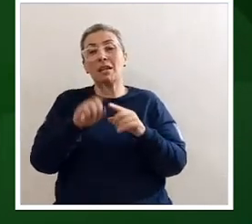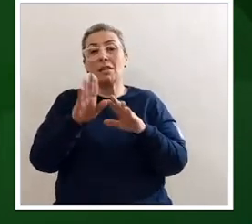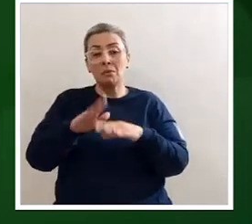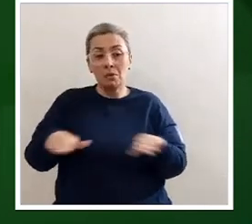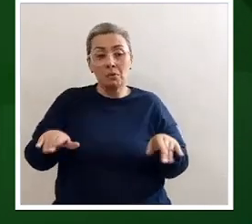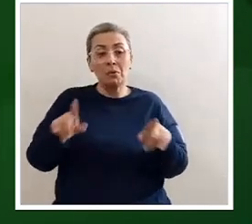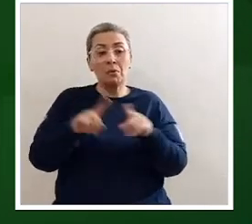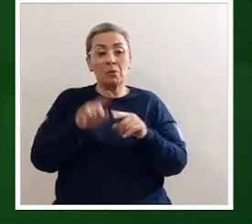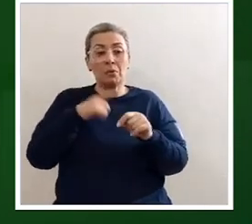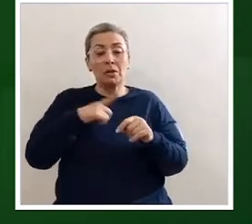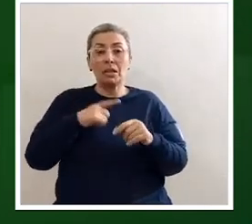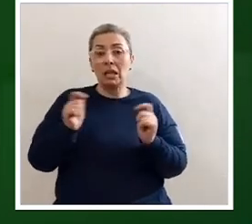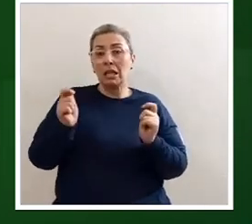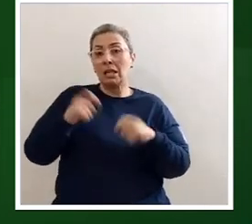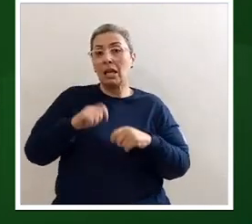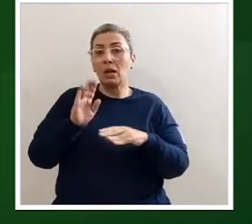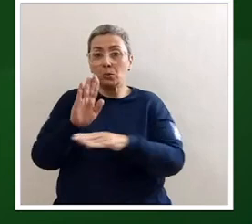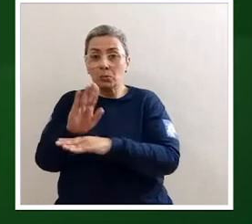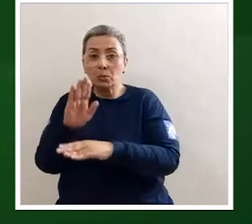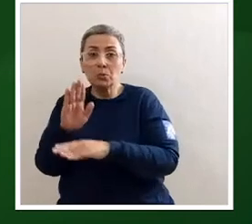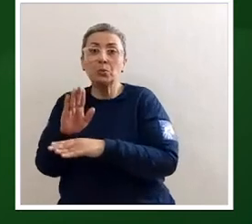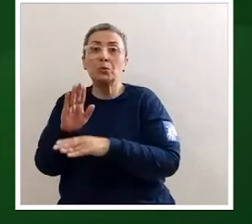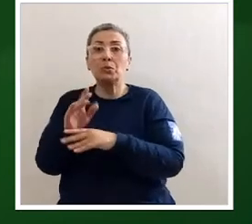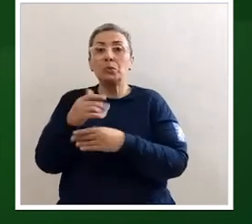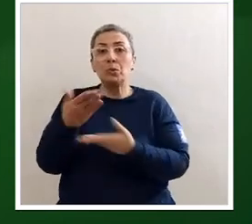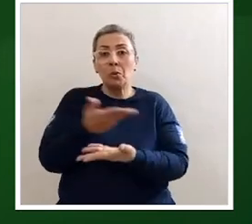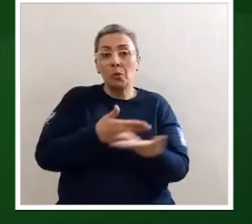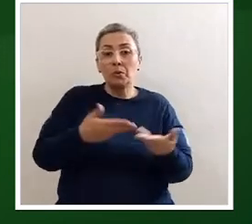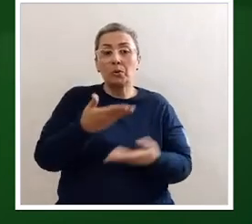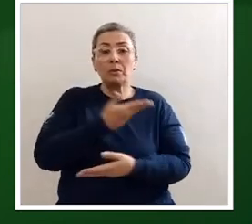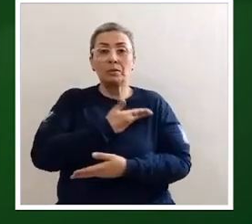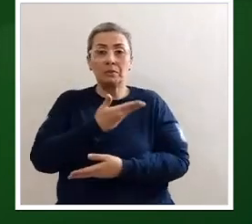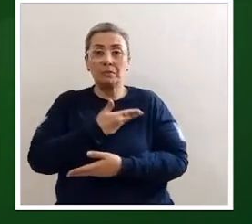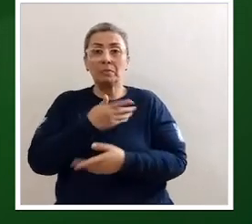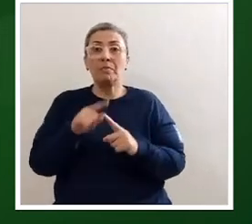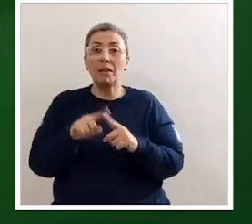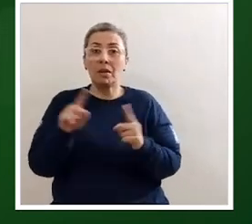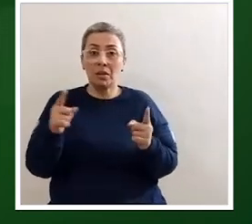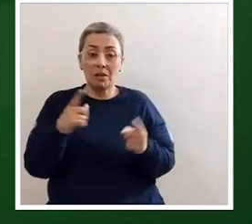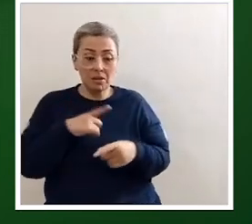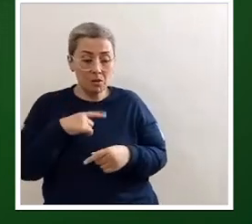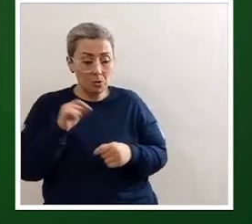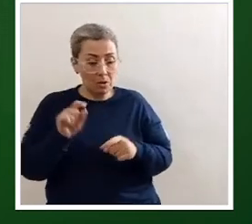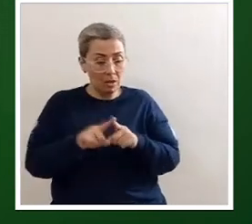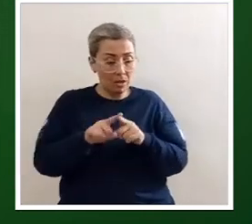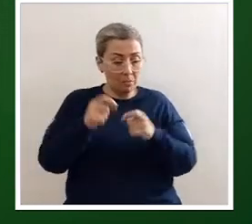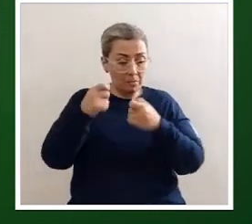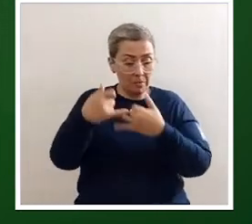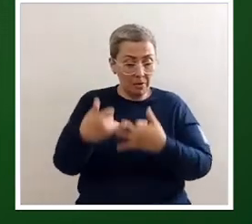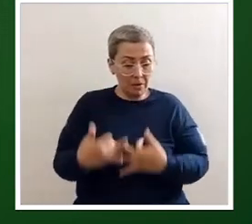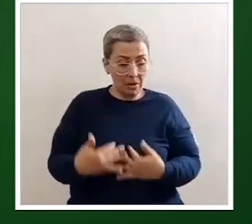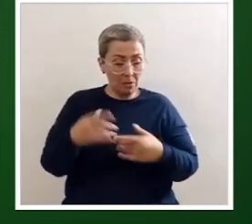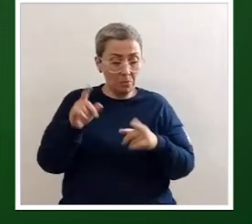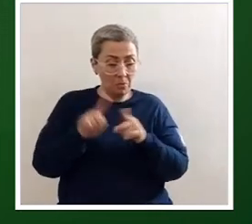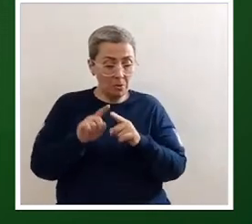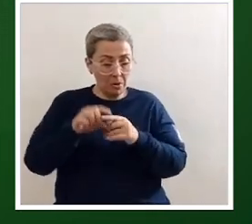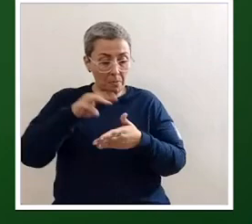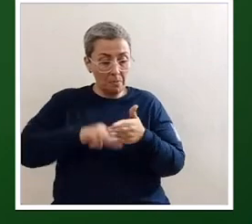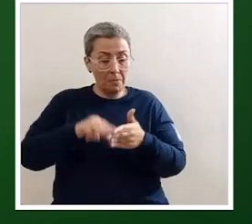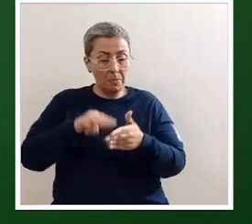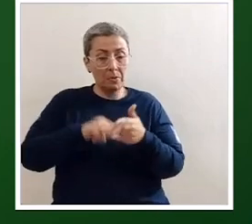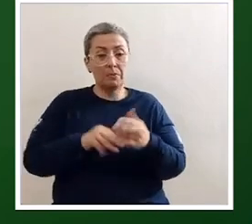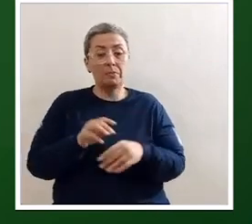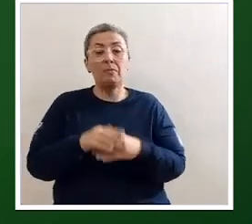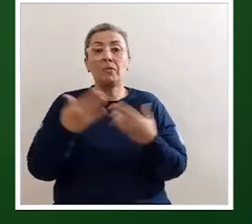Elas têm condições de auxiliar o outro aluno nós falamos em diversidade de metodologia